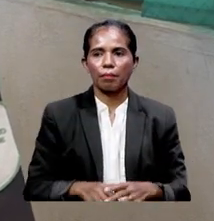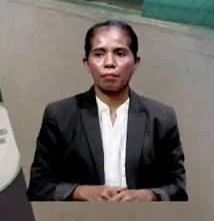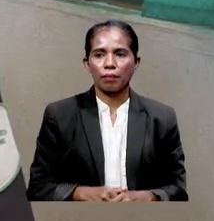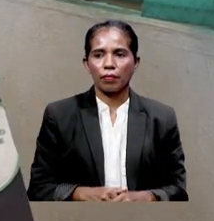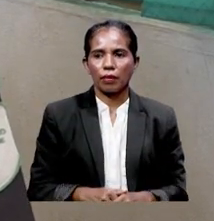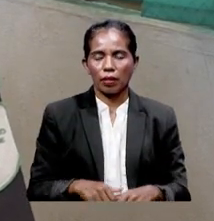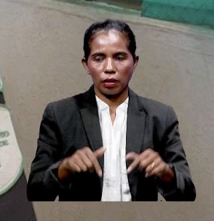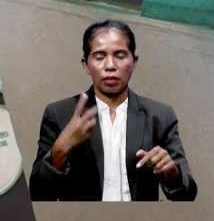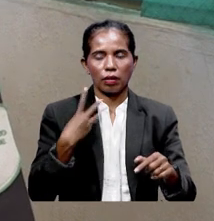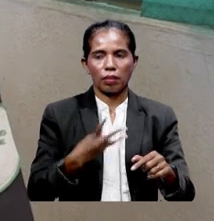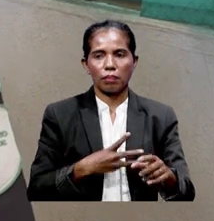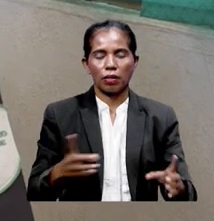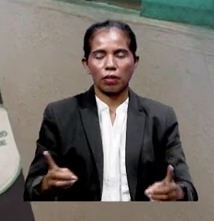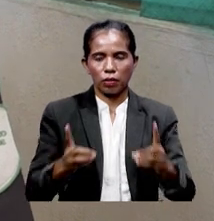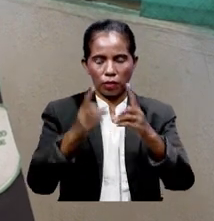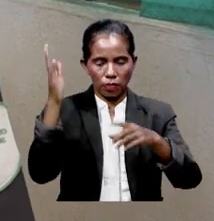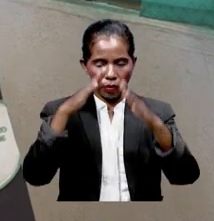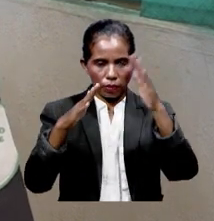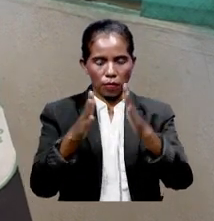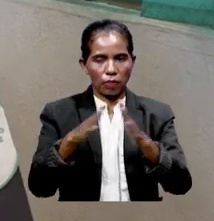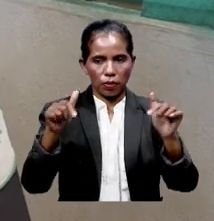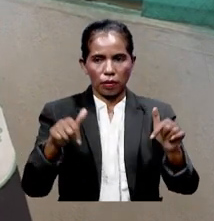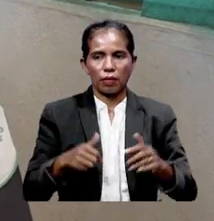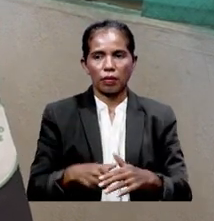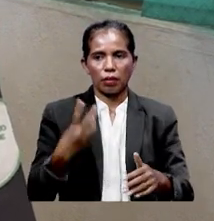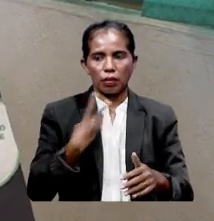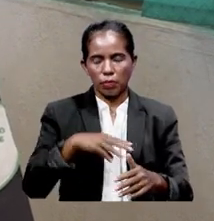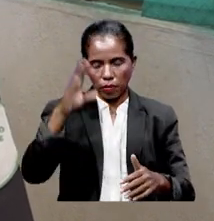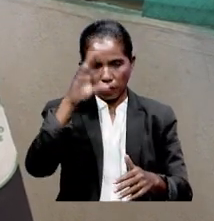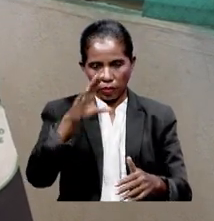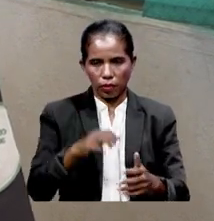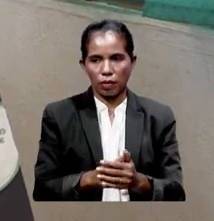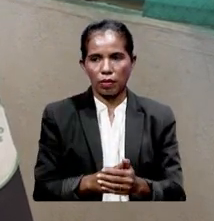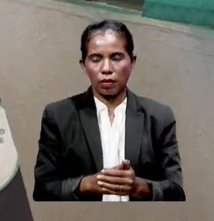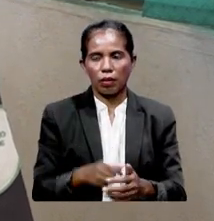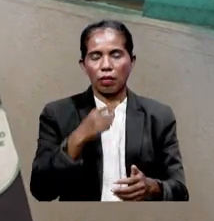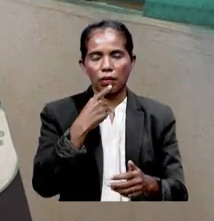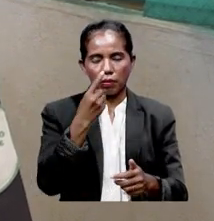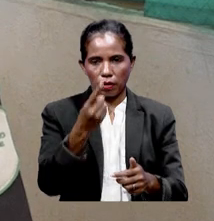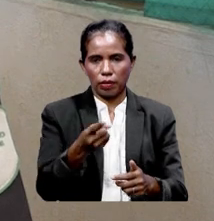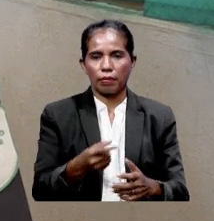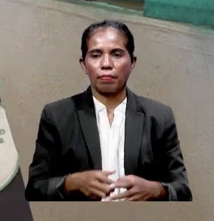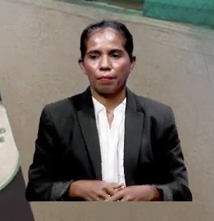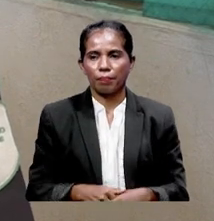a mim se a suru, problemas, pode me querer. Nebe, a mim, buca mesmo, tinha a tu pode ter a